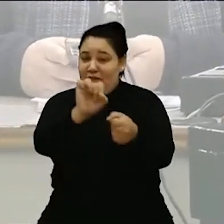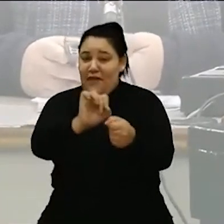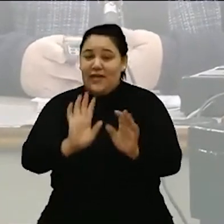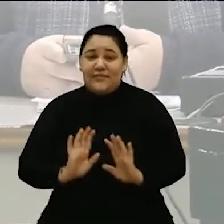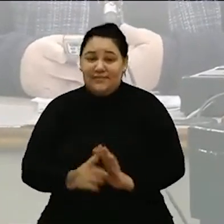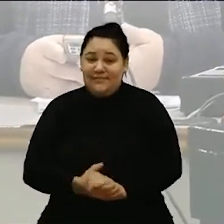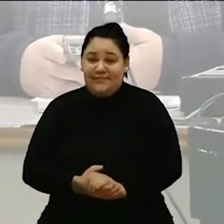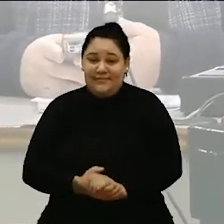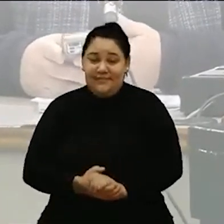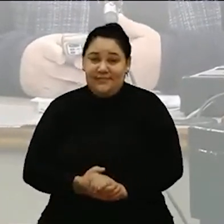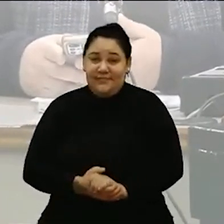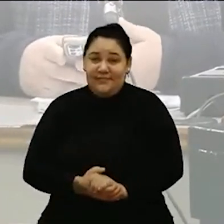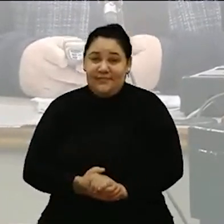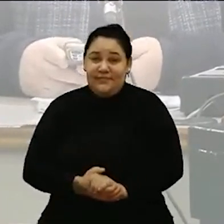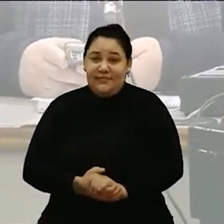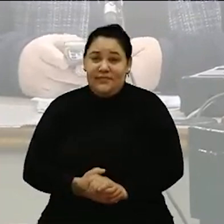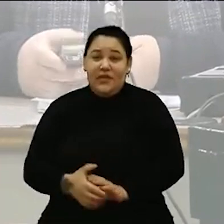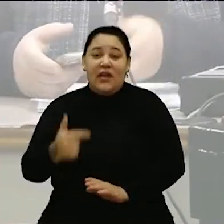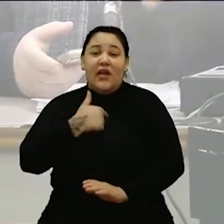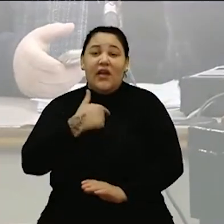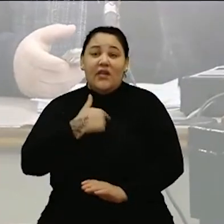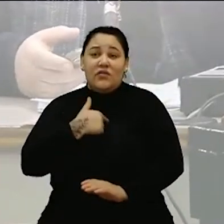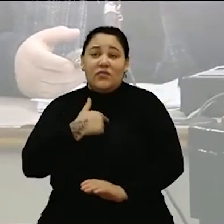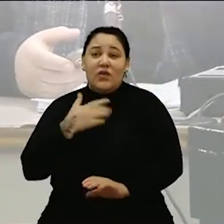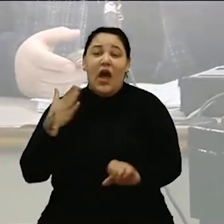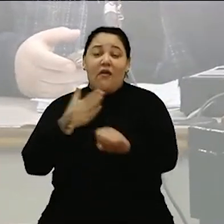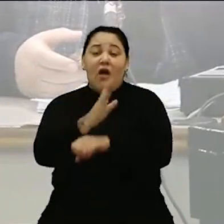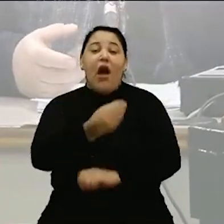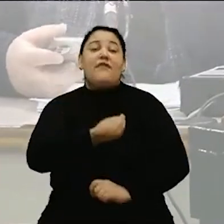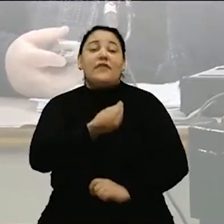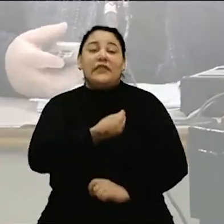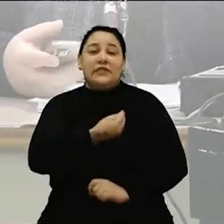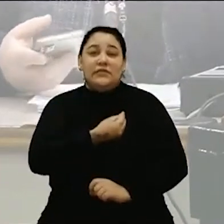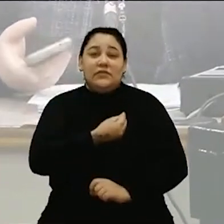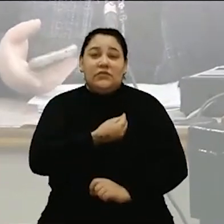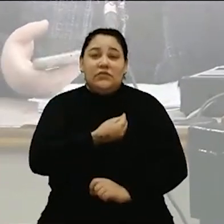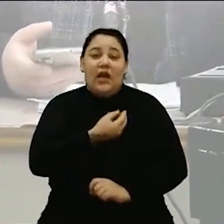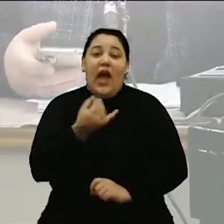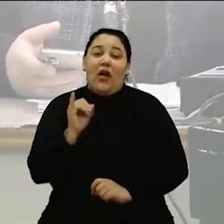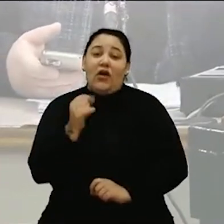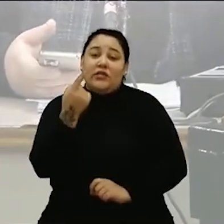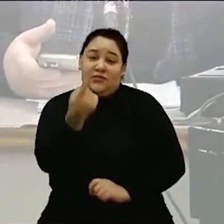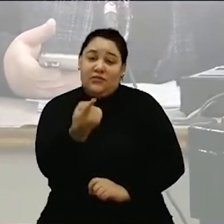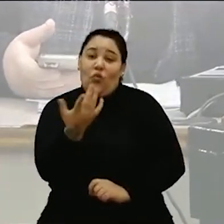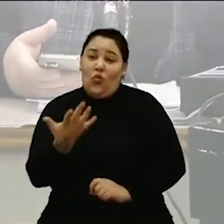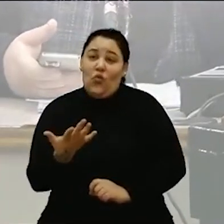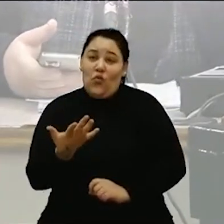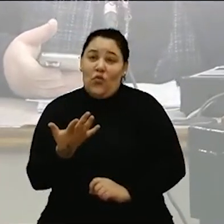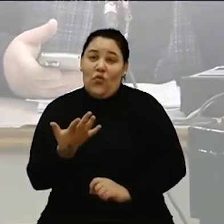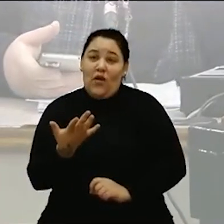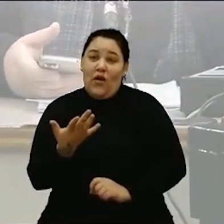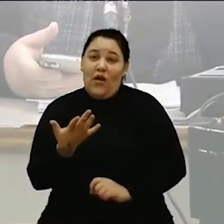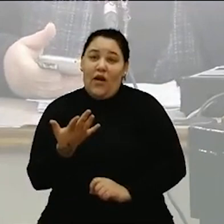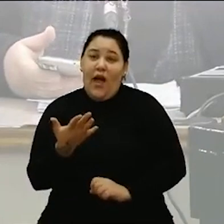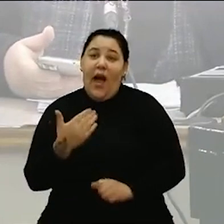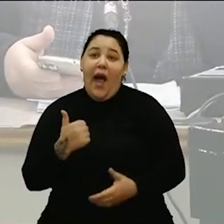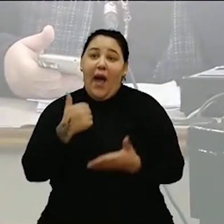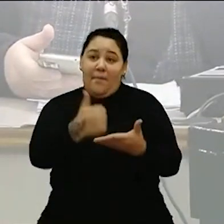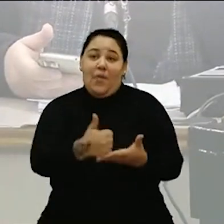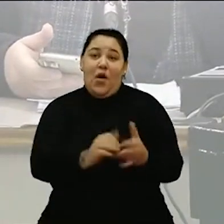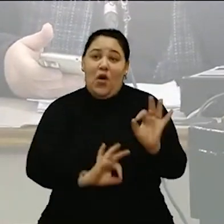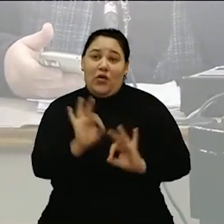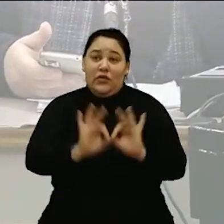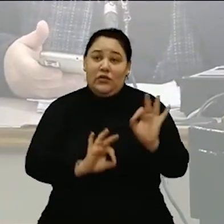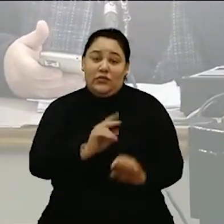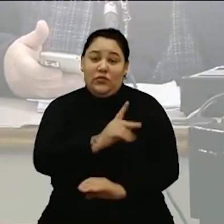não faz. Eu sou a favor da vida. Agora, se o senhor é a favor do crime organizado, do